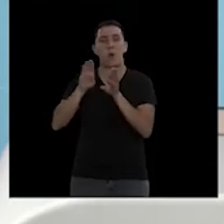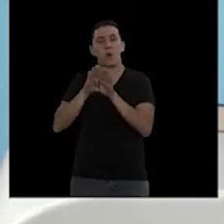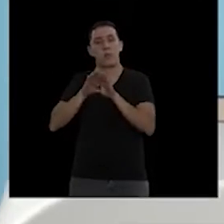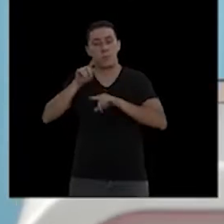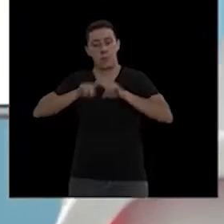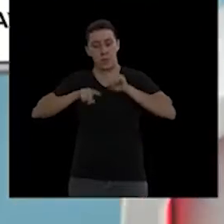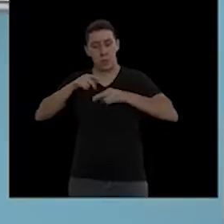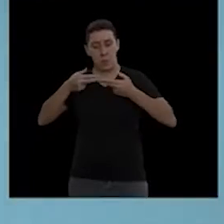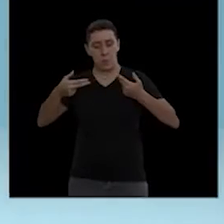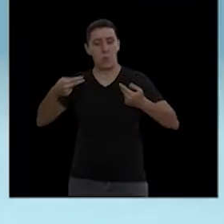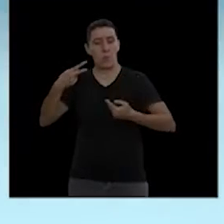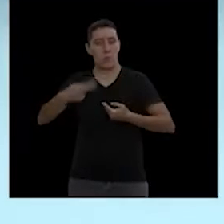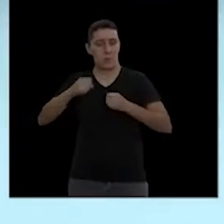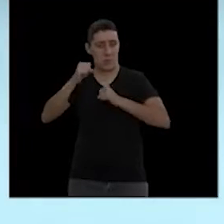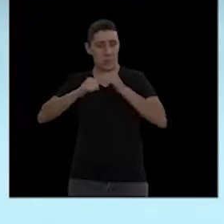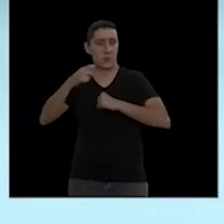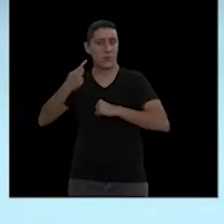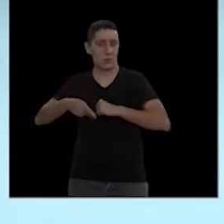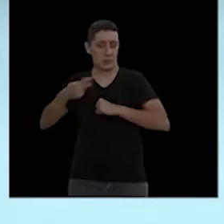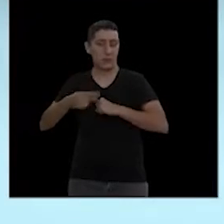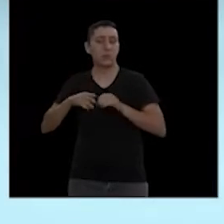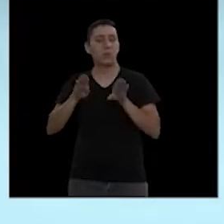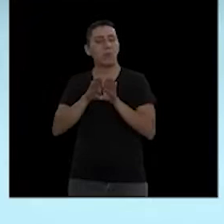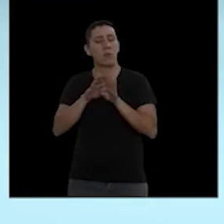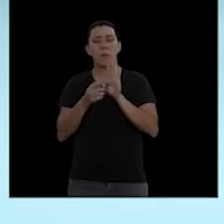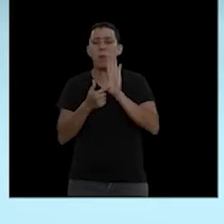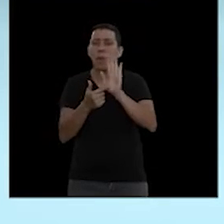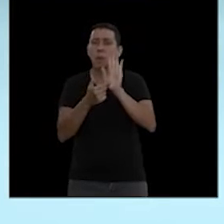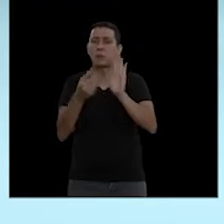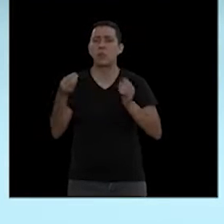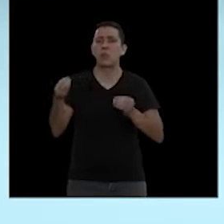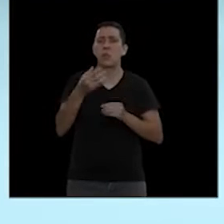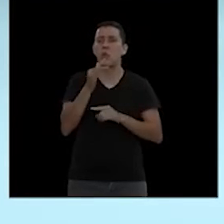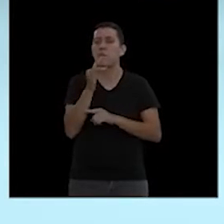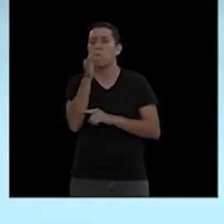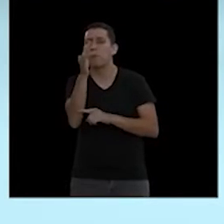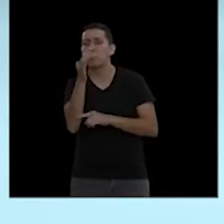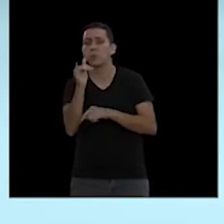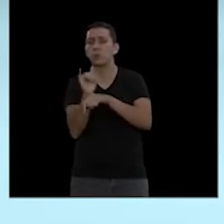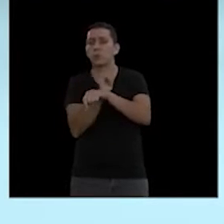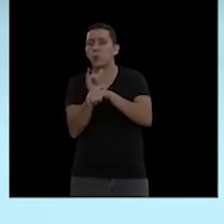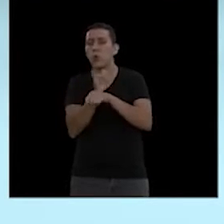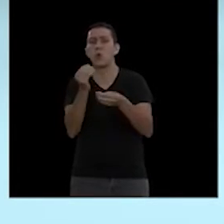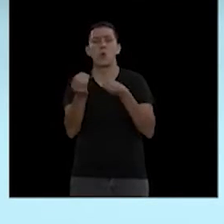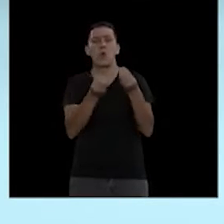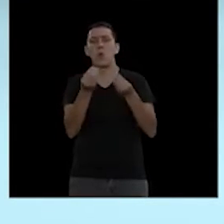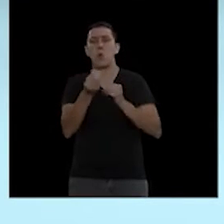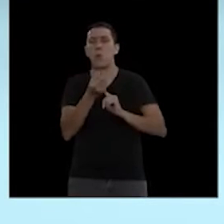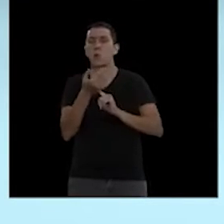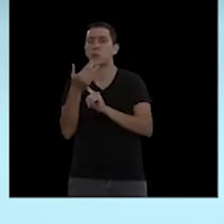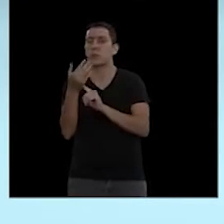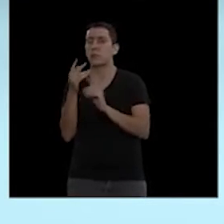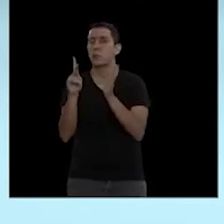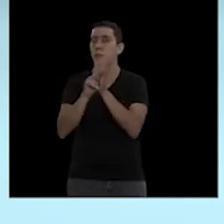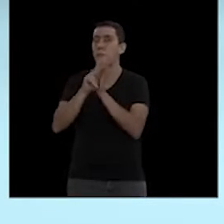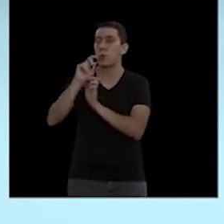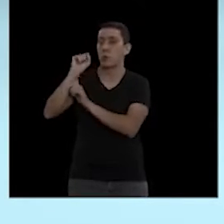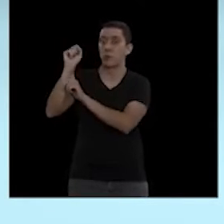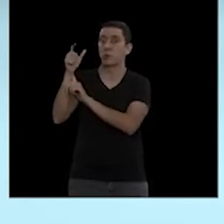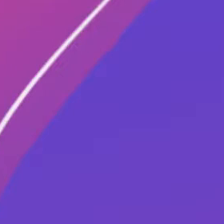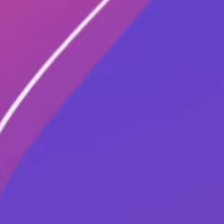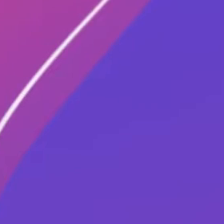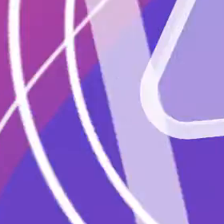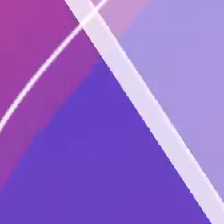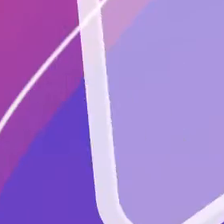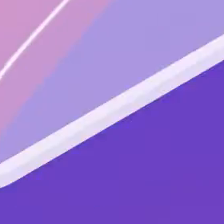falei e Amei a ideia aqui é apresentar um pouco sobre as novas tecnologias e as tendências é no sistemas